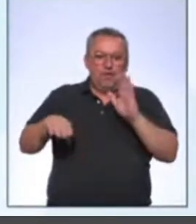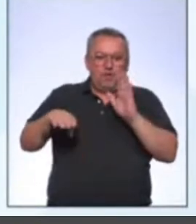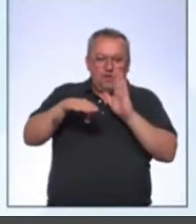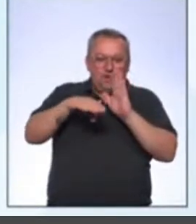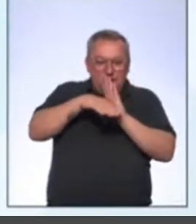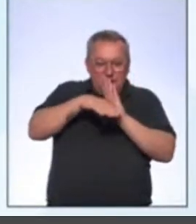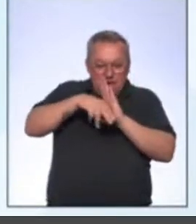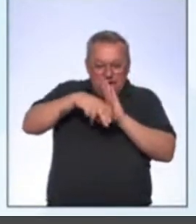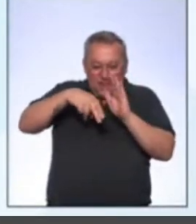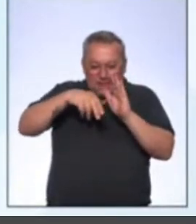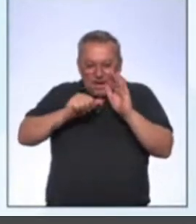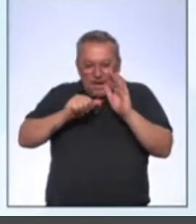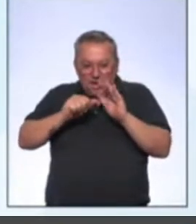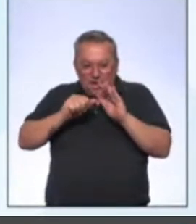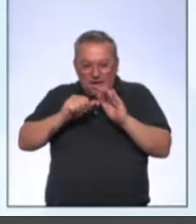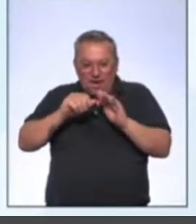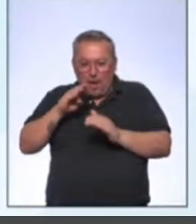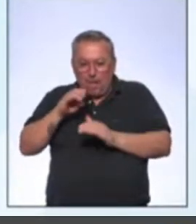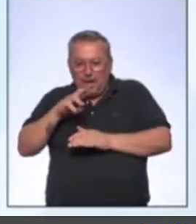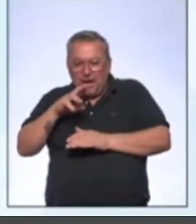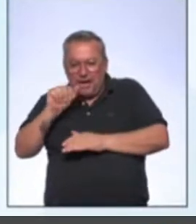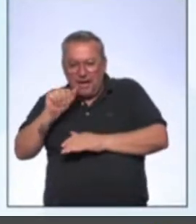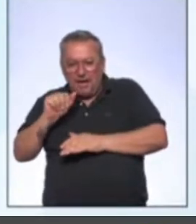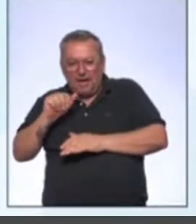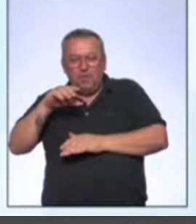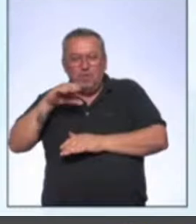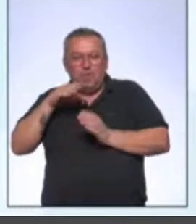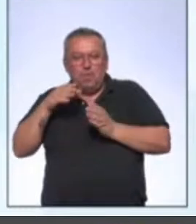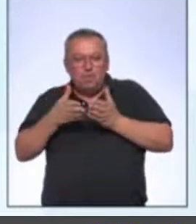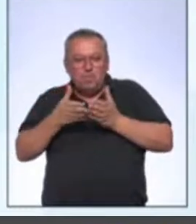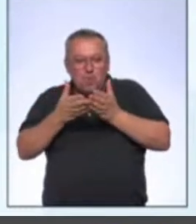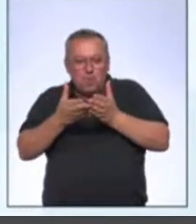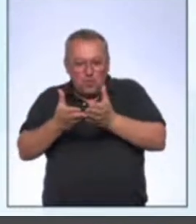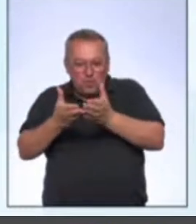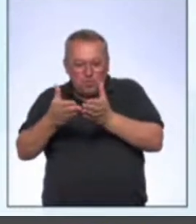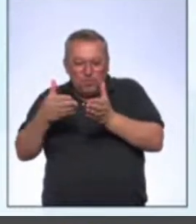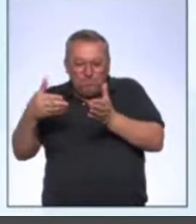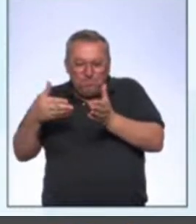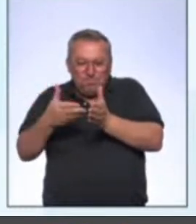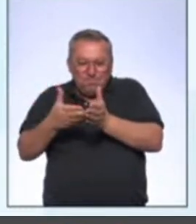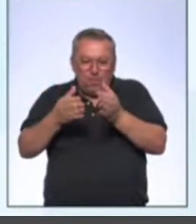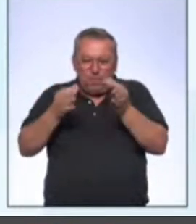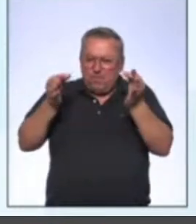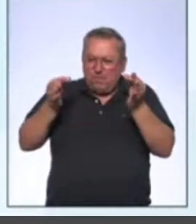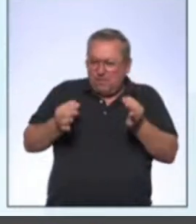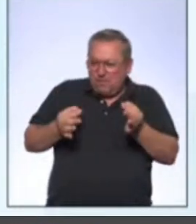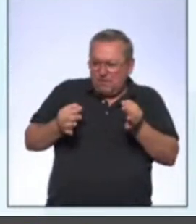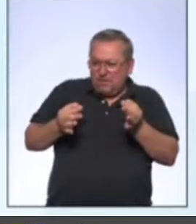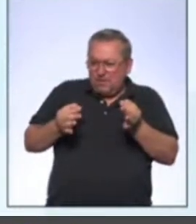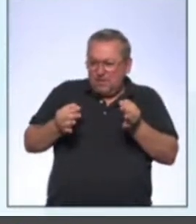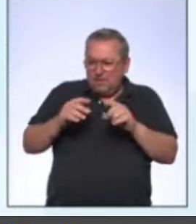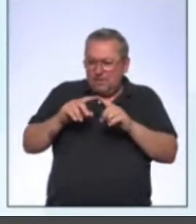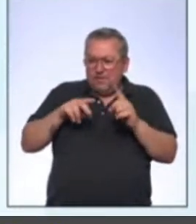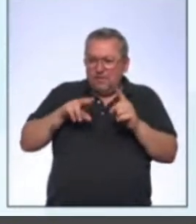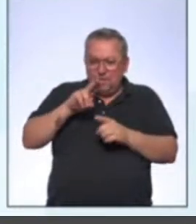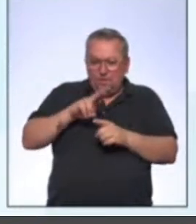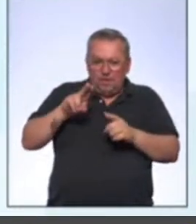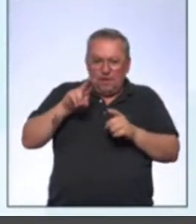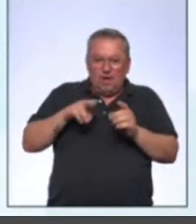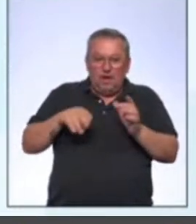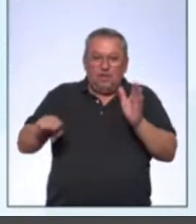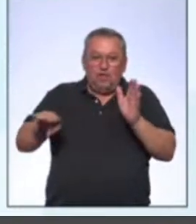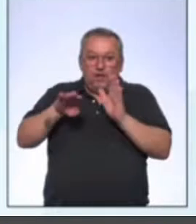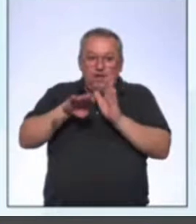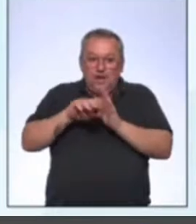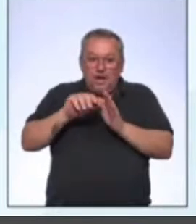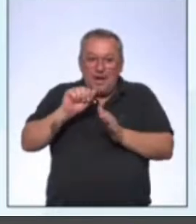porto. Não. Na linguagem padrão, na linguagem culta, a formal, se pede que se use. Cheguei à